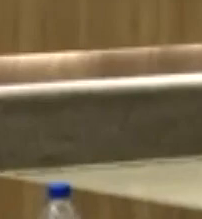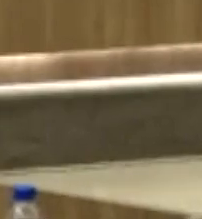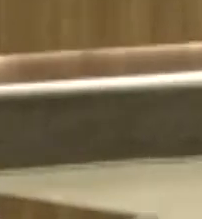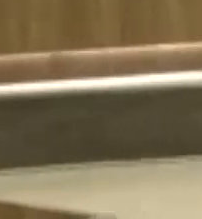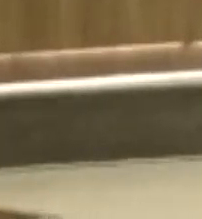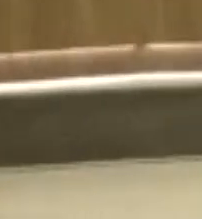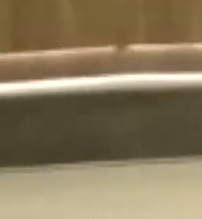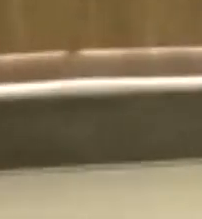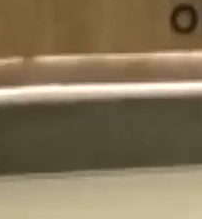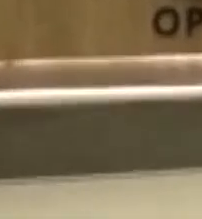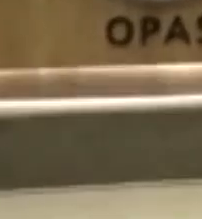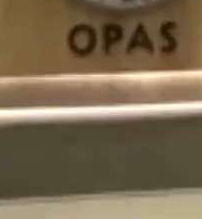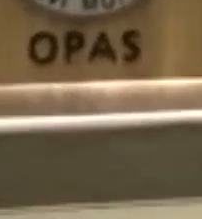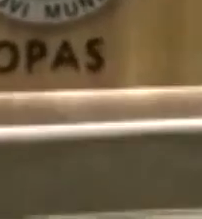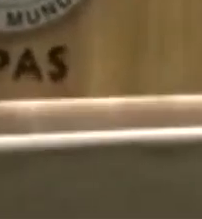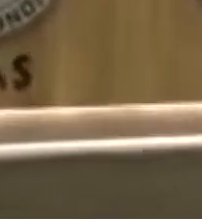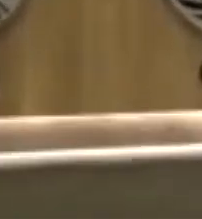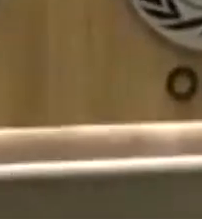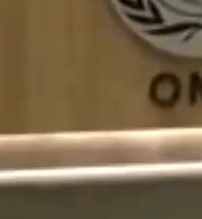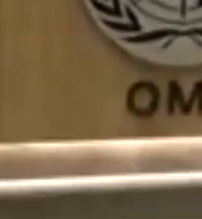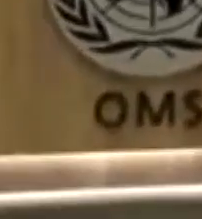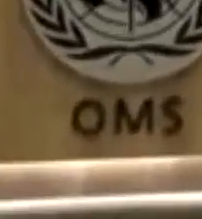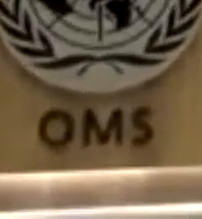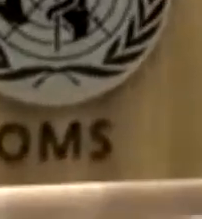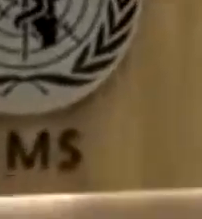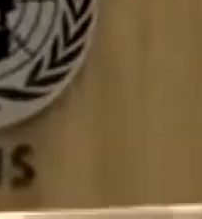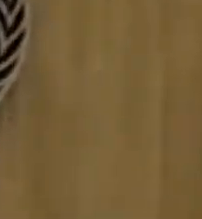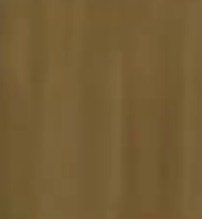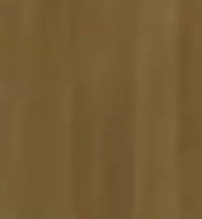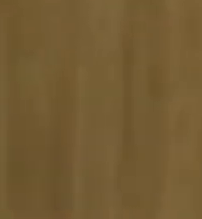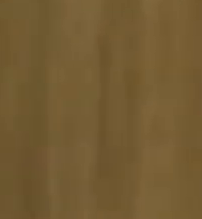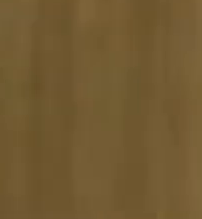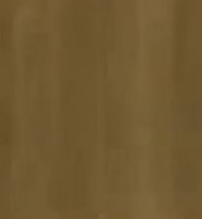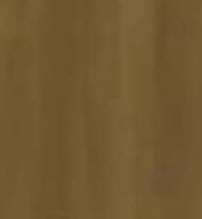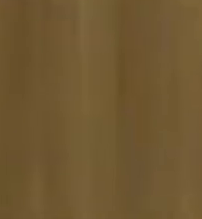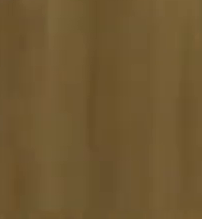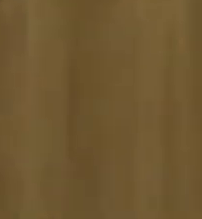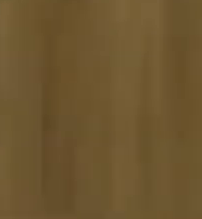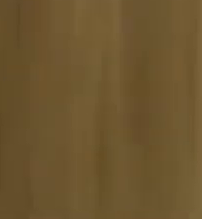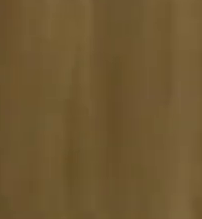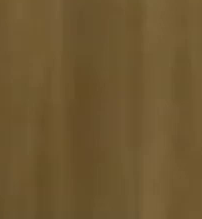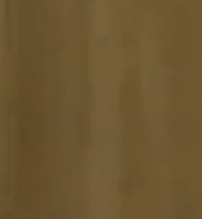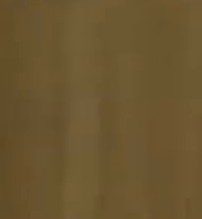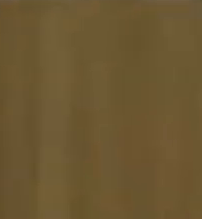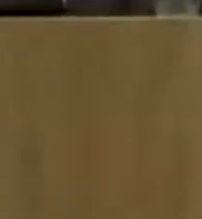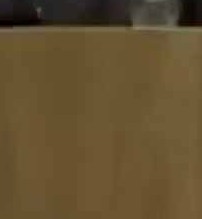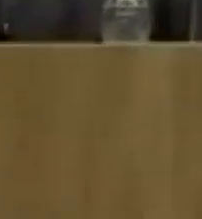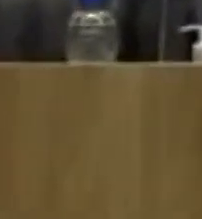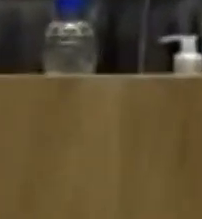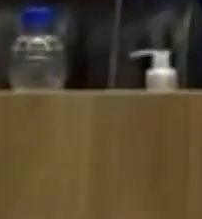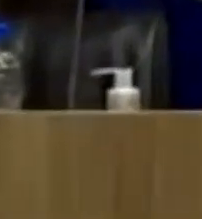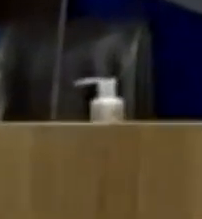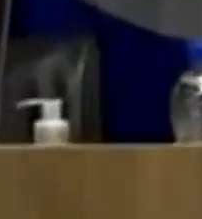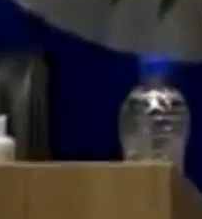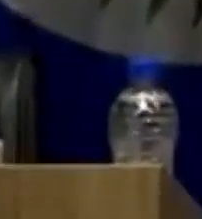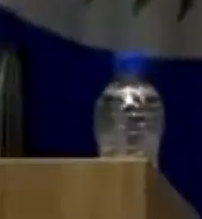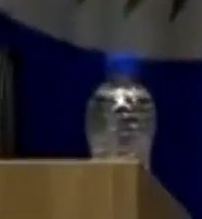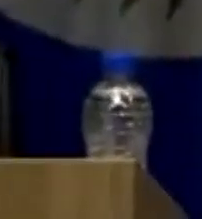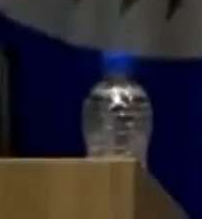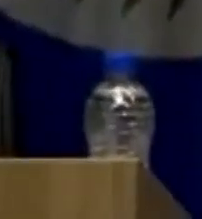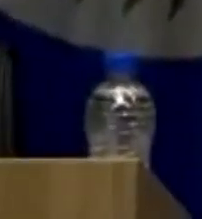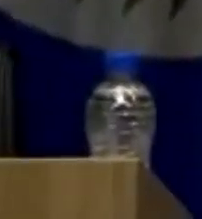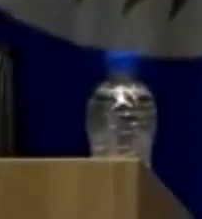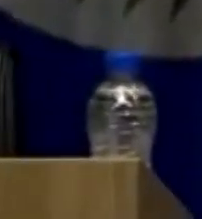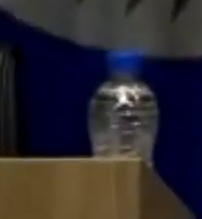a primeira mesa de um debate aberto, Lúcia Soto, que é da Assessoria de